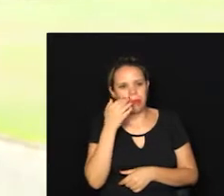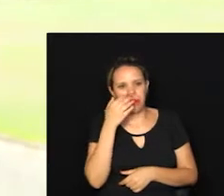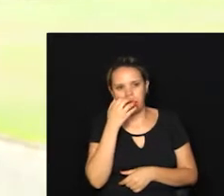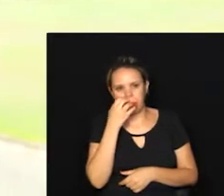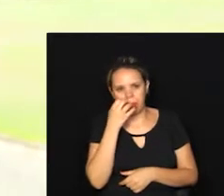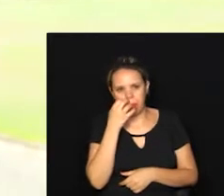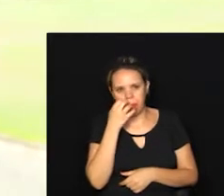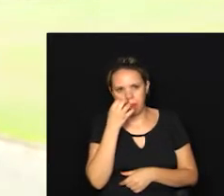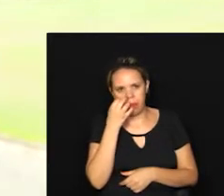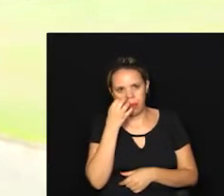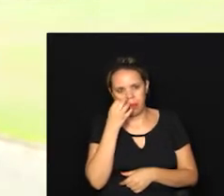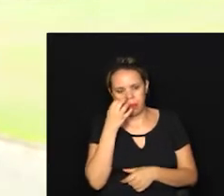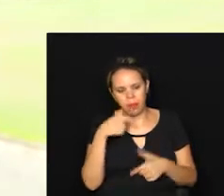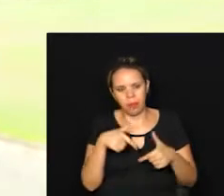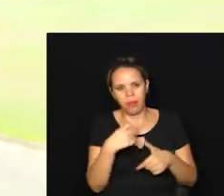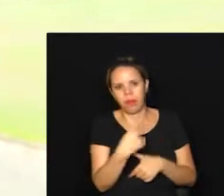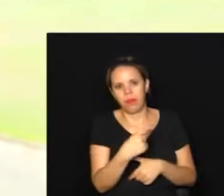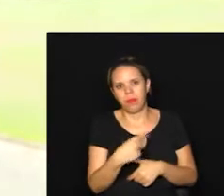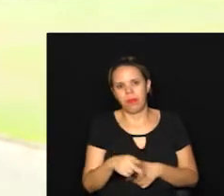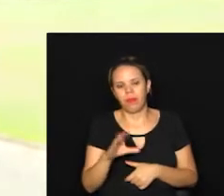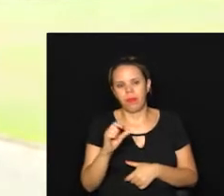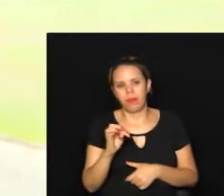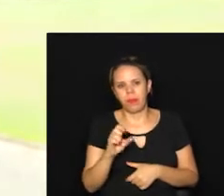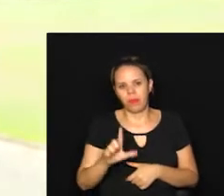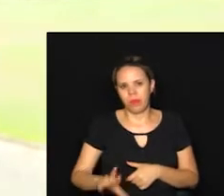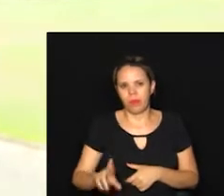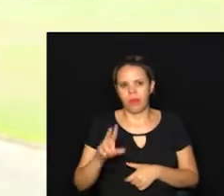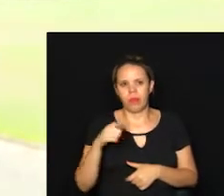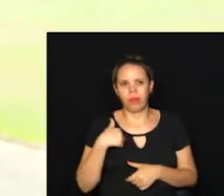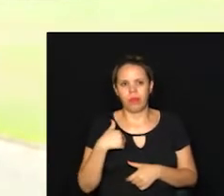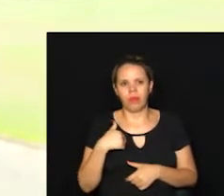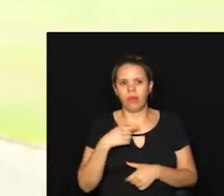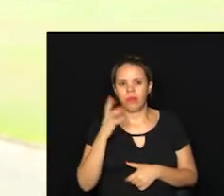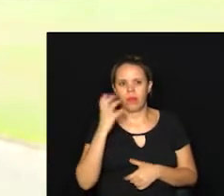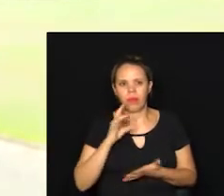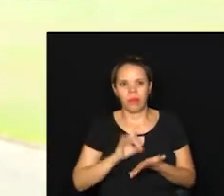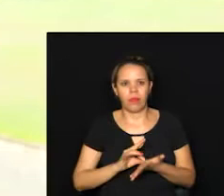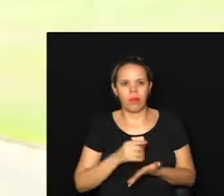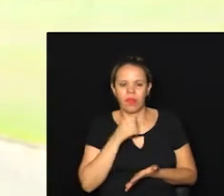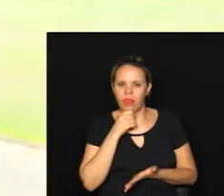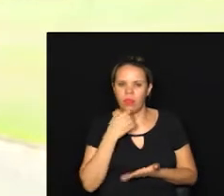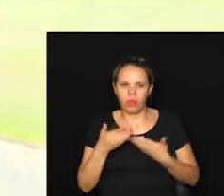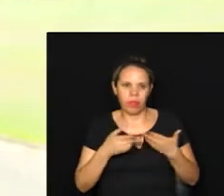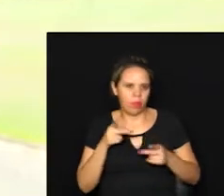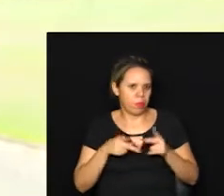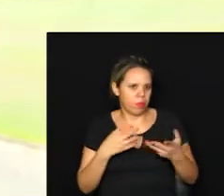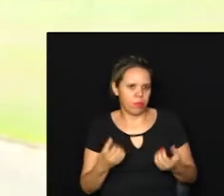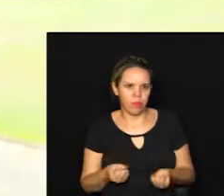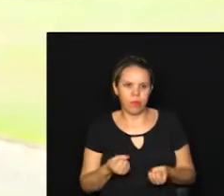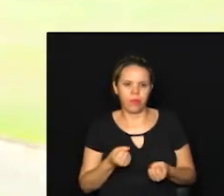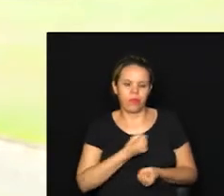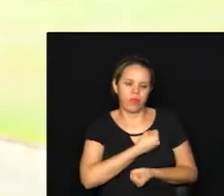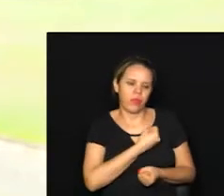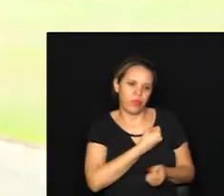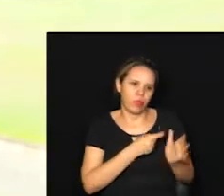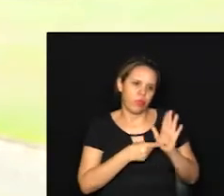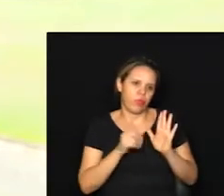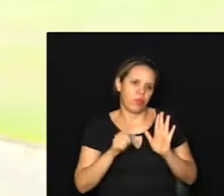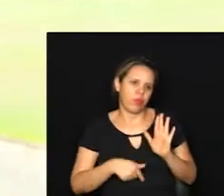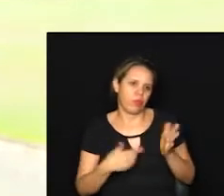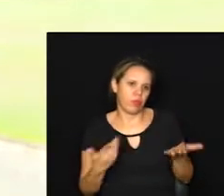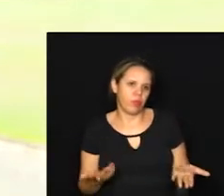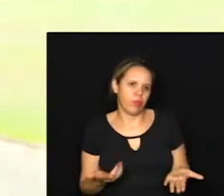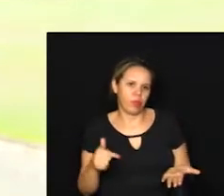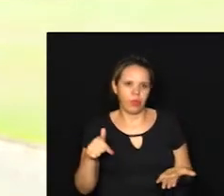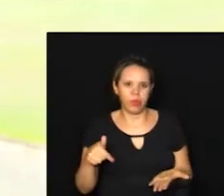Bom, o trabalho do Catalá, sendo sincero, por enquanto não está agradando, né? Os números mostram isso, né? Em